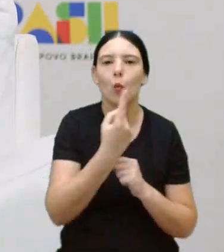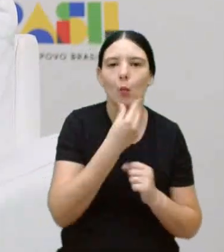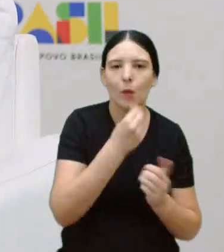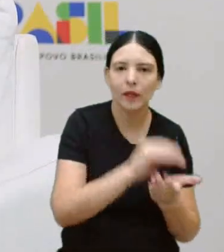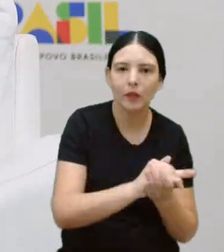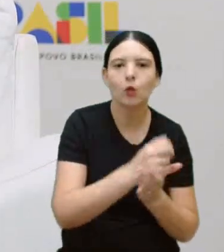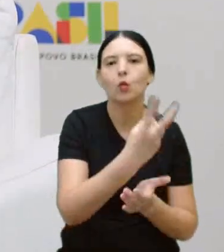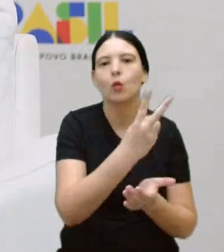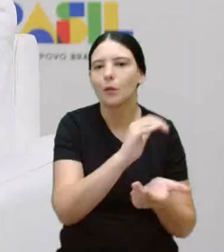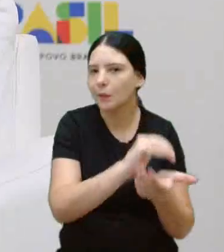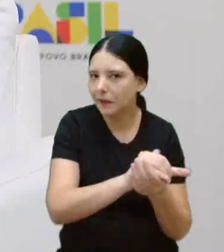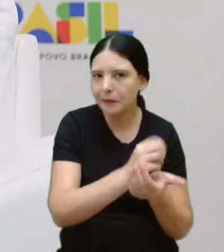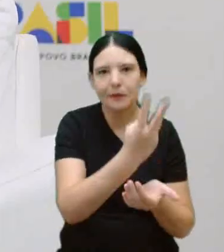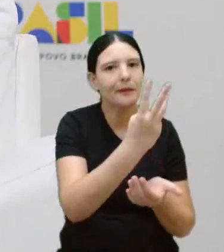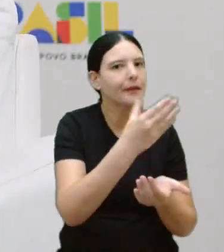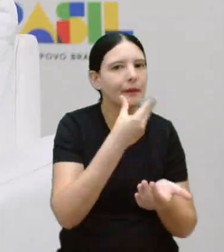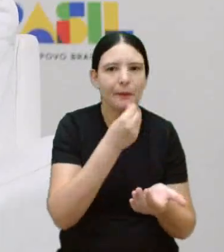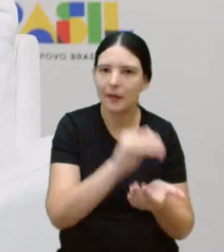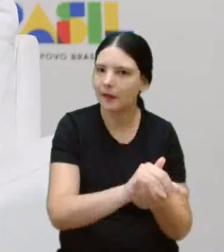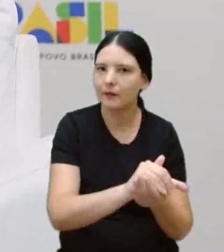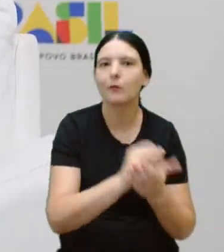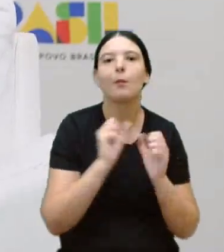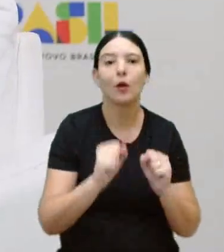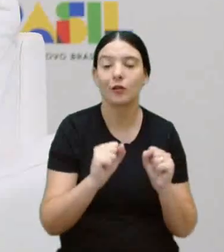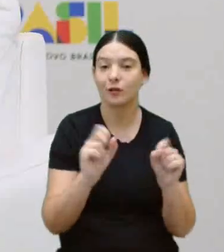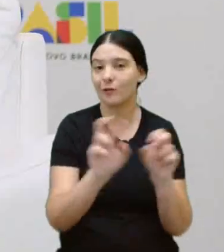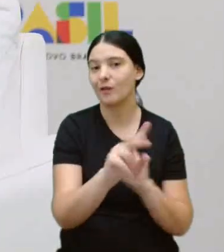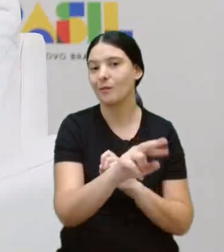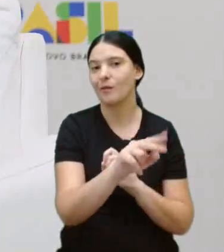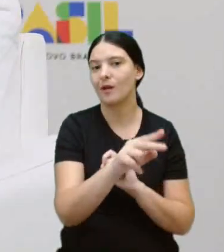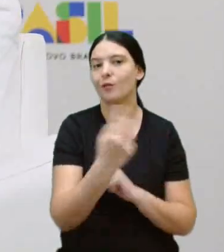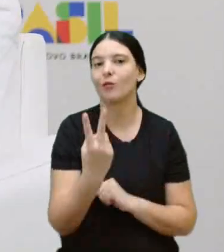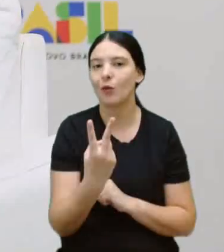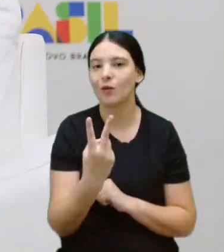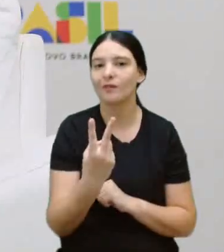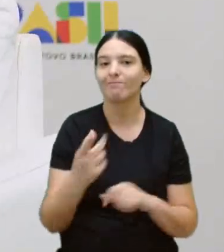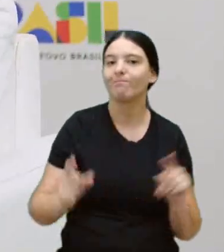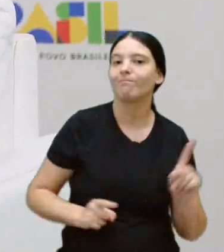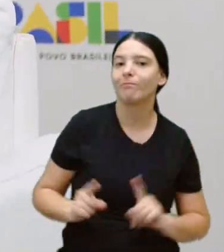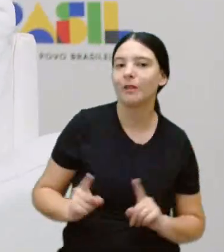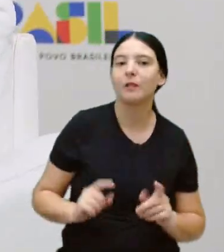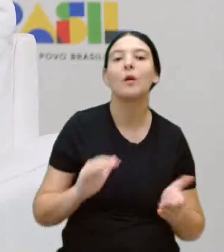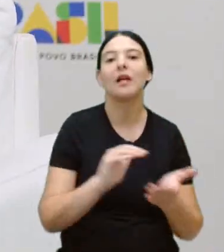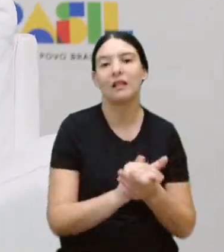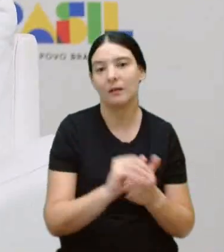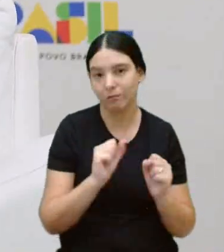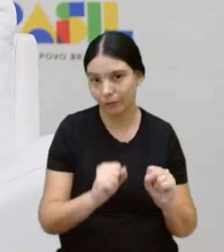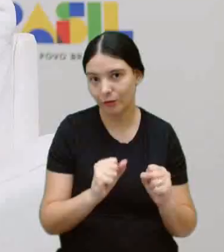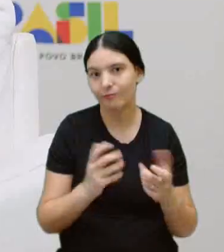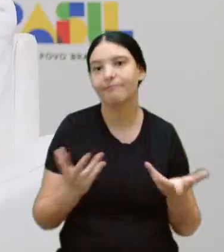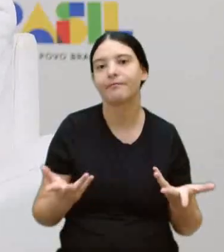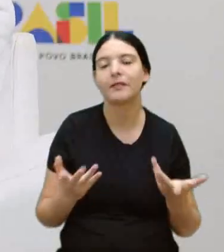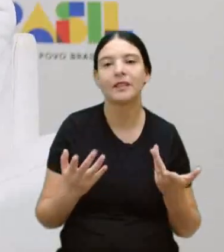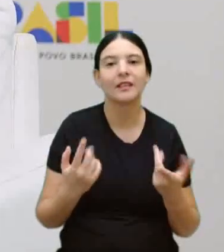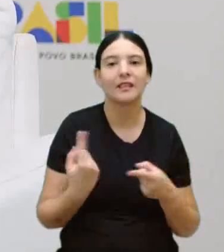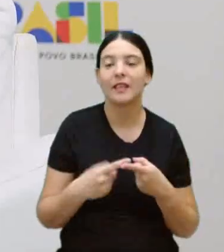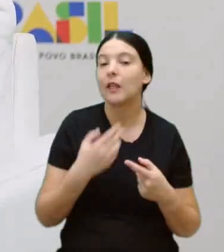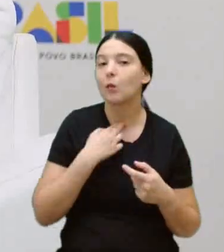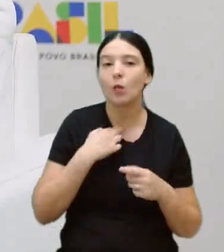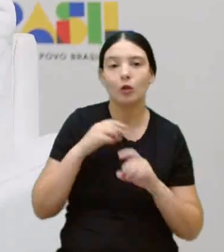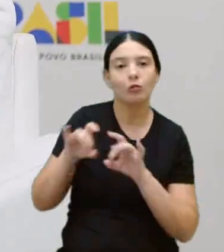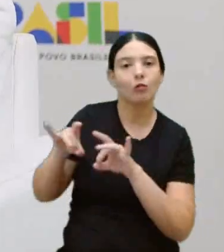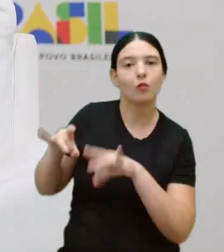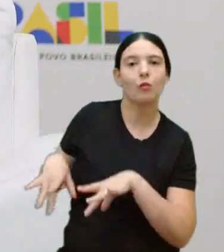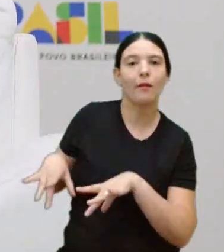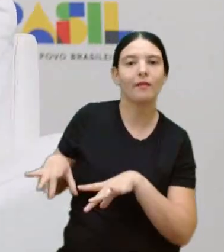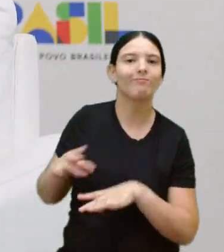regiões, que mulheres casam com 2 irmãos, um irmão e 2 primos. Então a questão é, ninguém sobra, ninguém pode ficar,